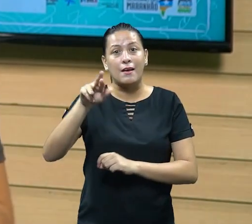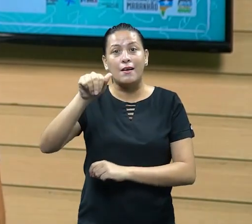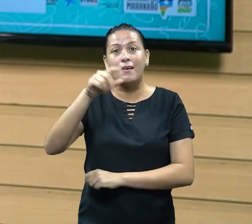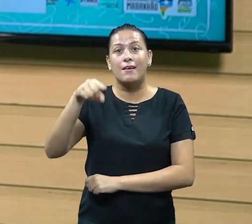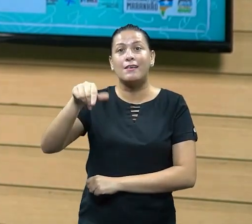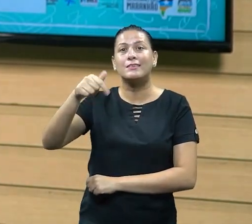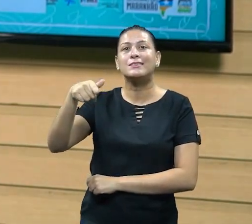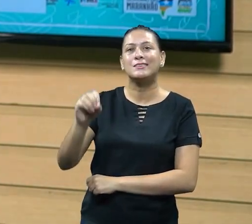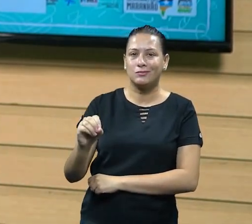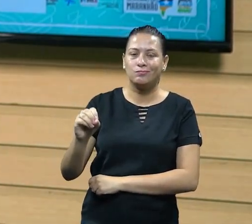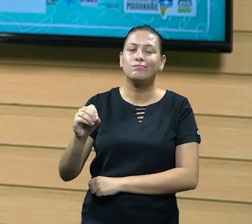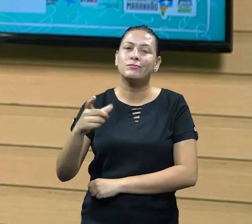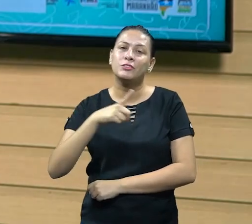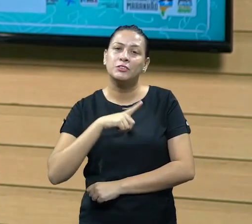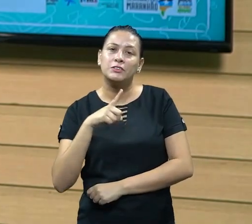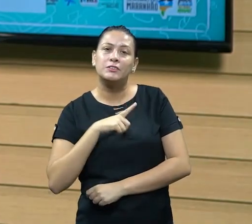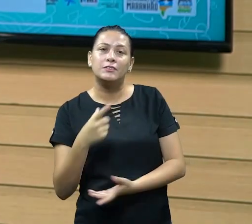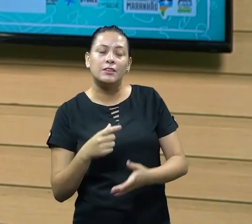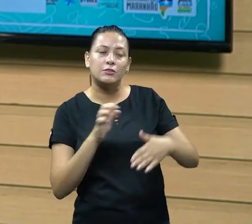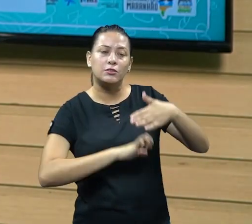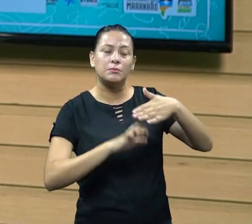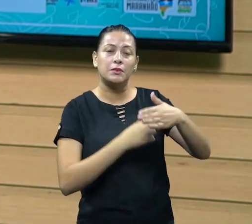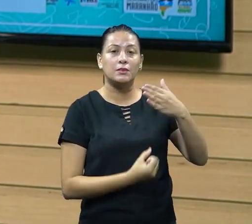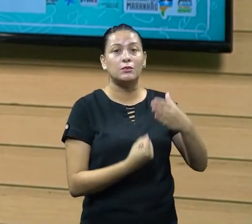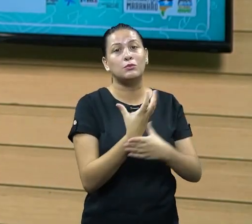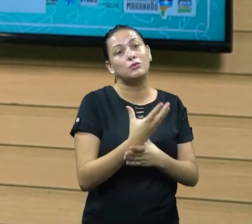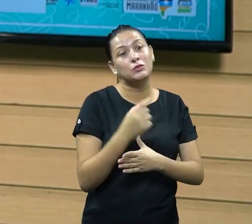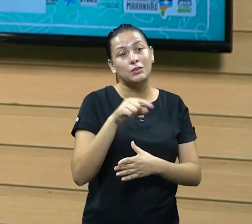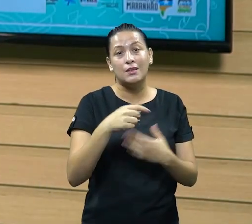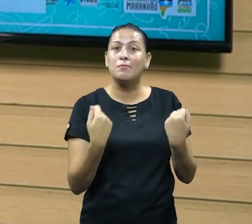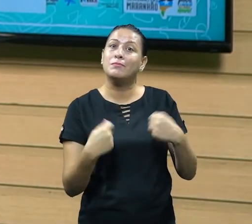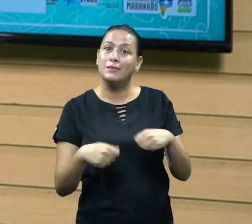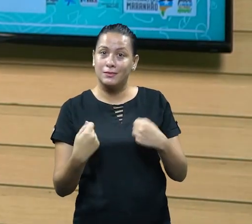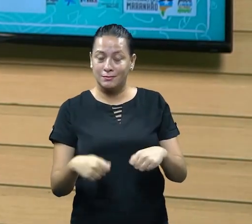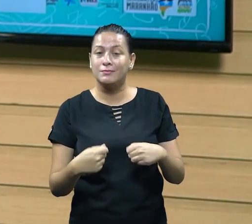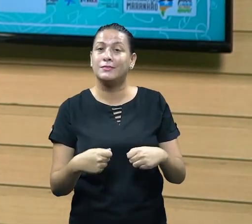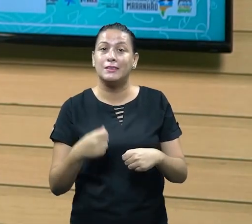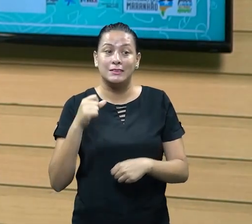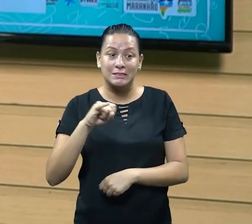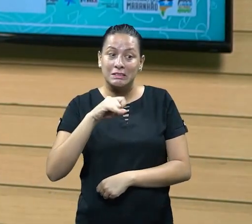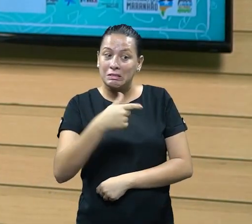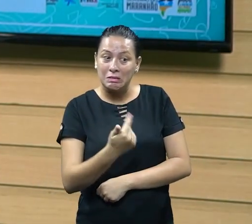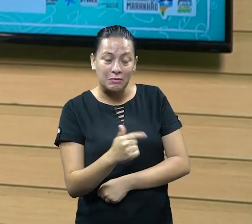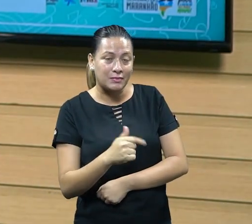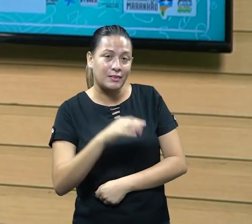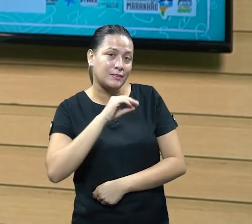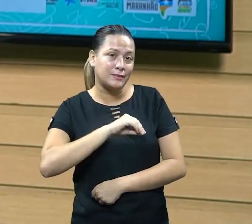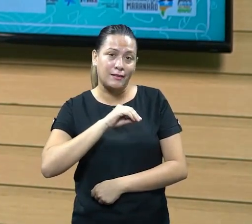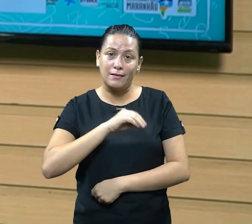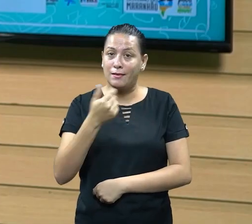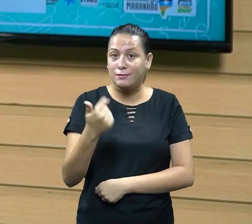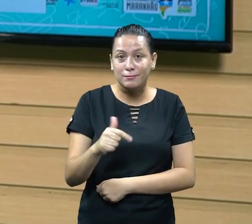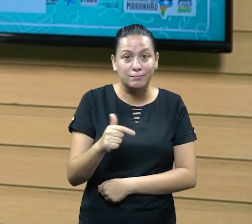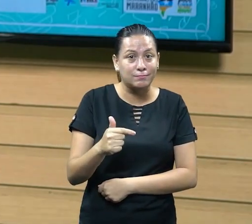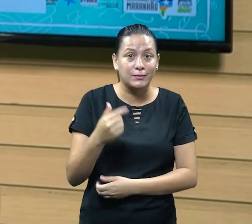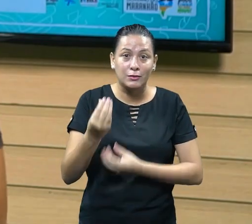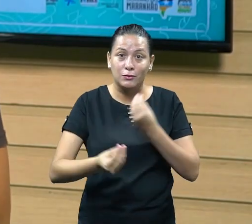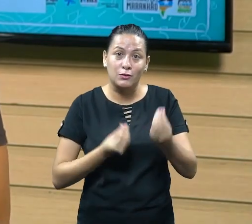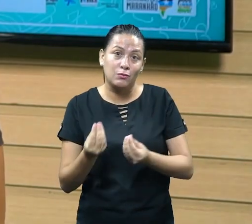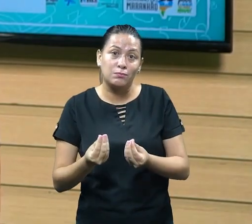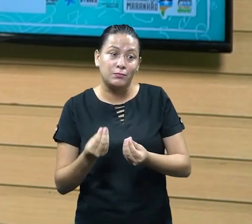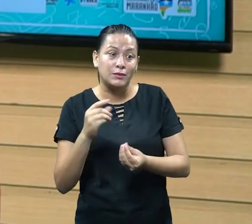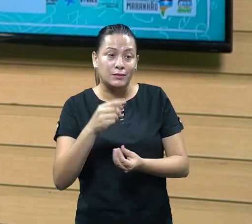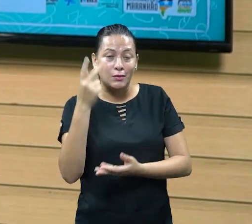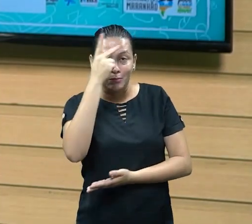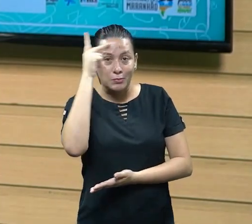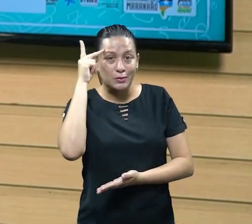empresa. Sem ele tu não tem salário. Sem ele tu não tem emprego. A pandemia deixou isso muito claro. Por que as pessoas perderam seus empregos? Porque o cliente não estava